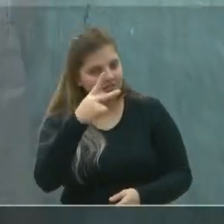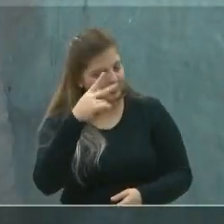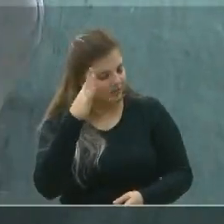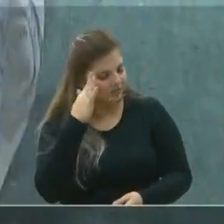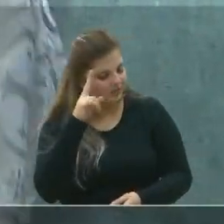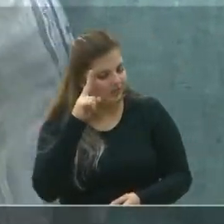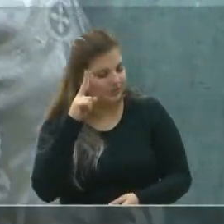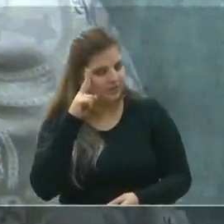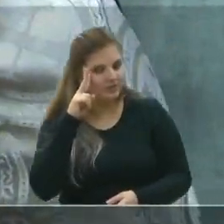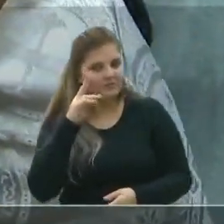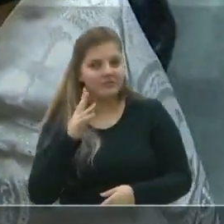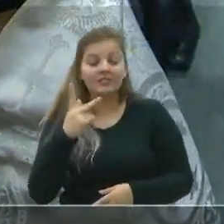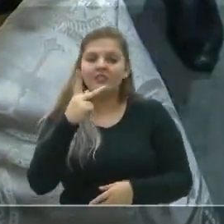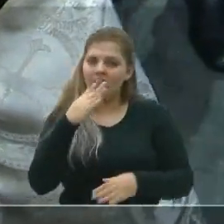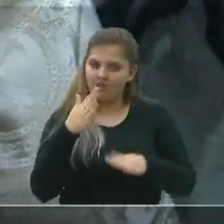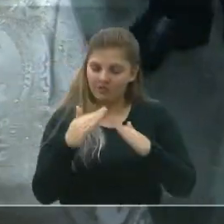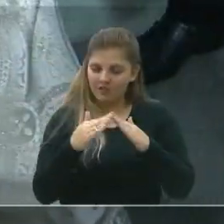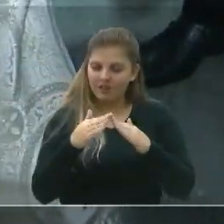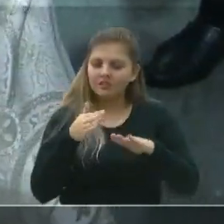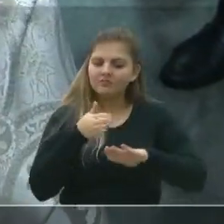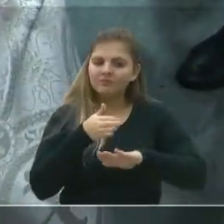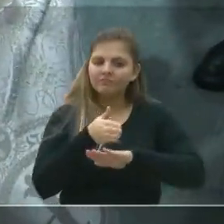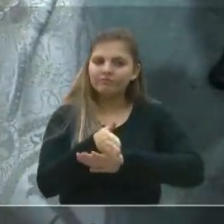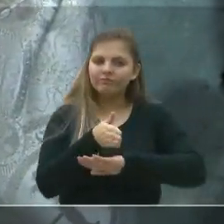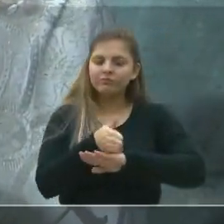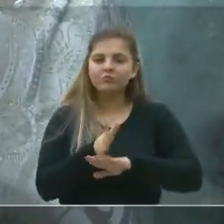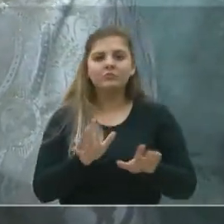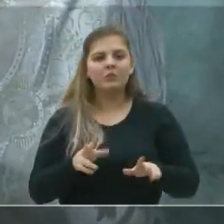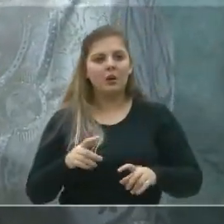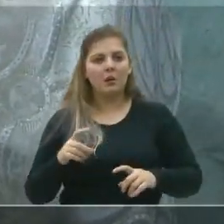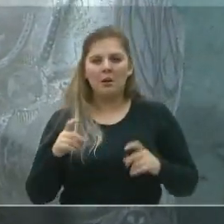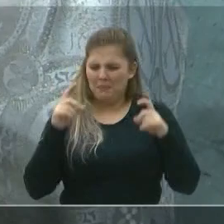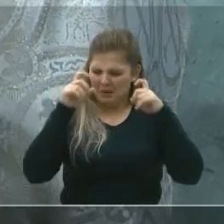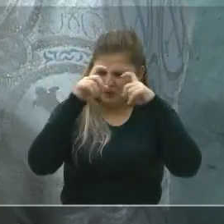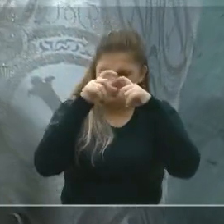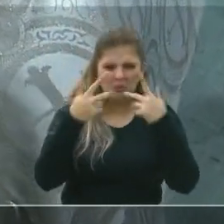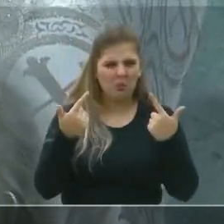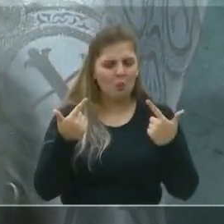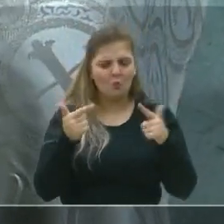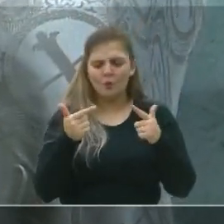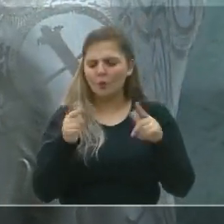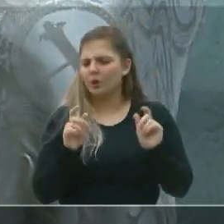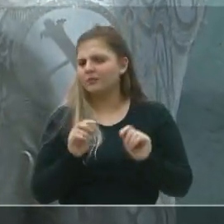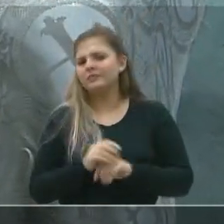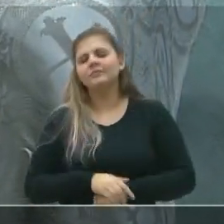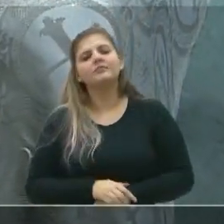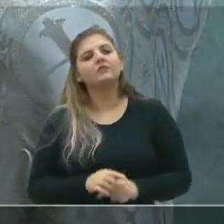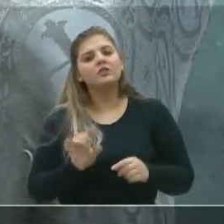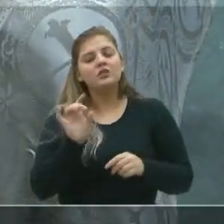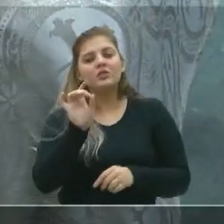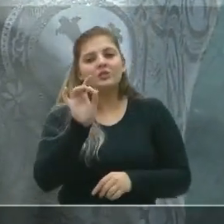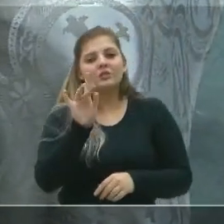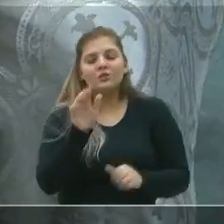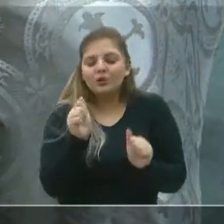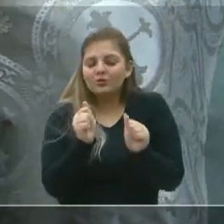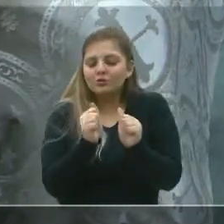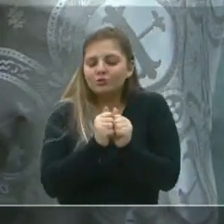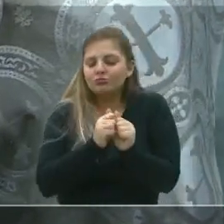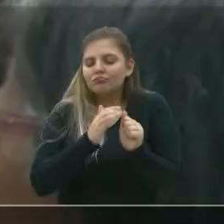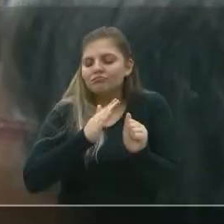Eu entro na tua casa. Não te preocupes. Só fica